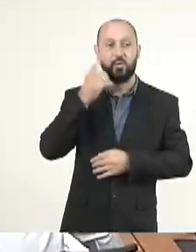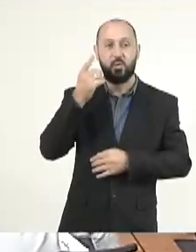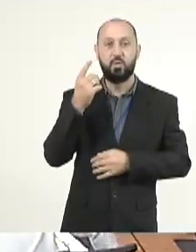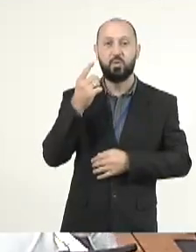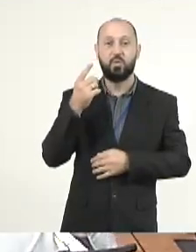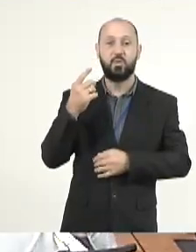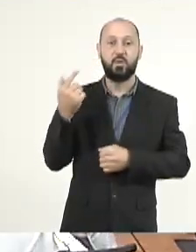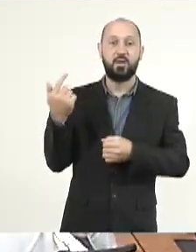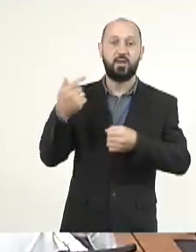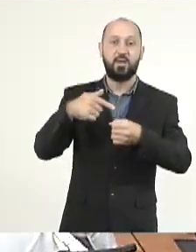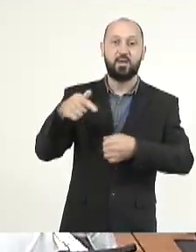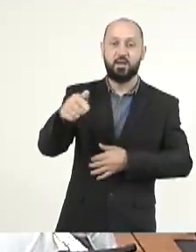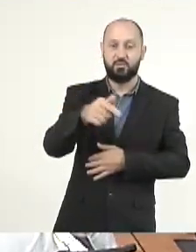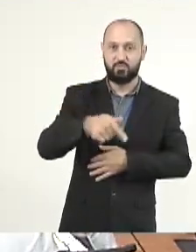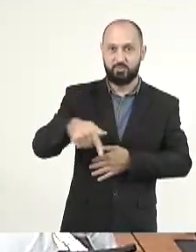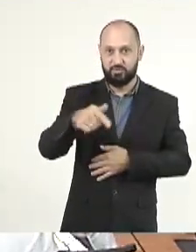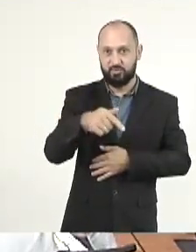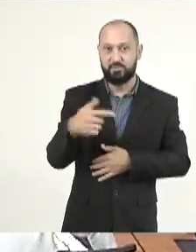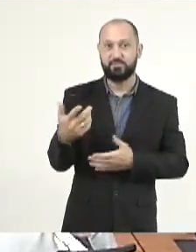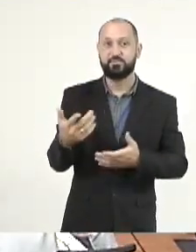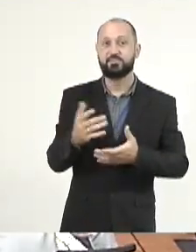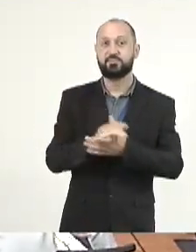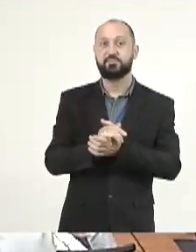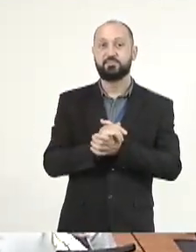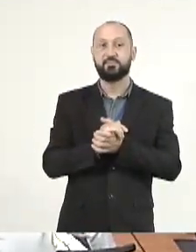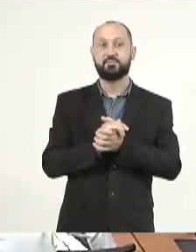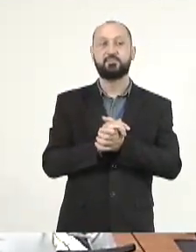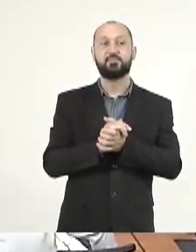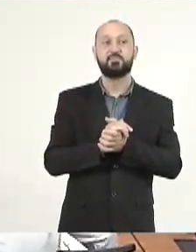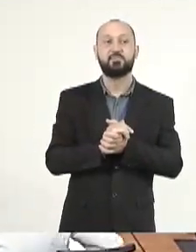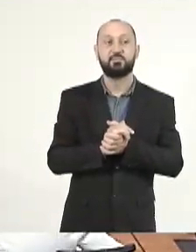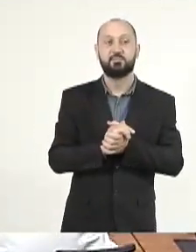gasolina na fogueira, né? Vossa